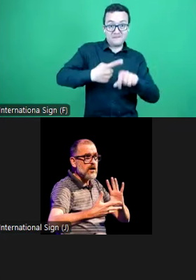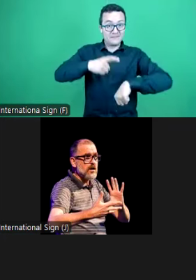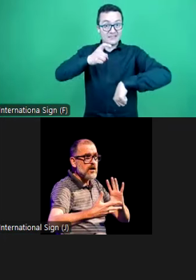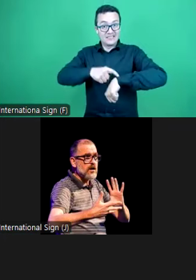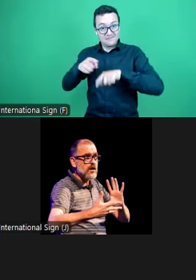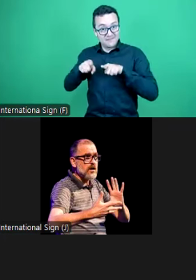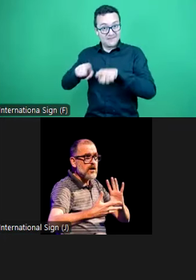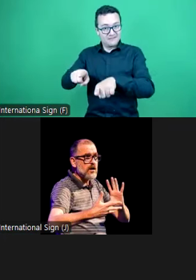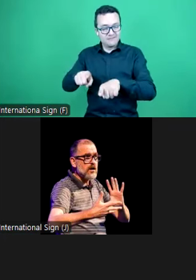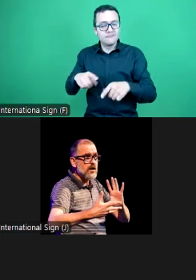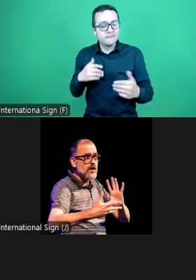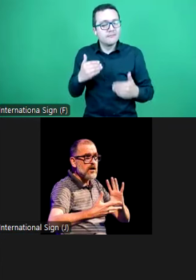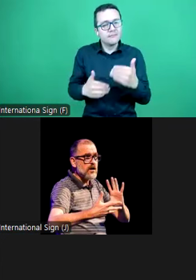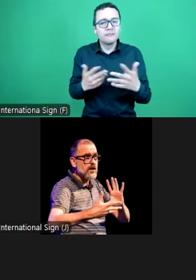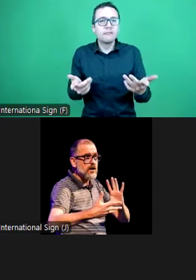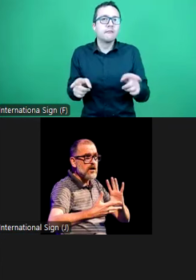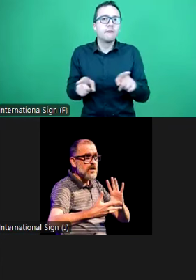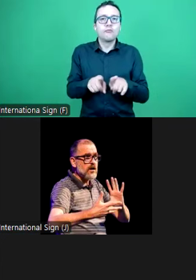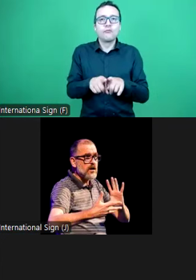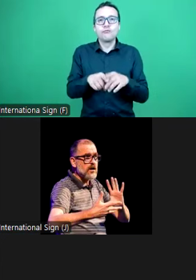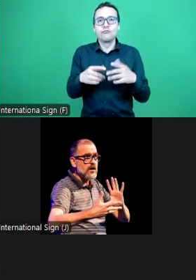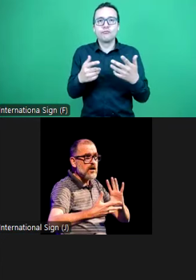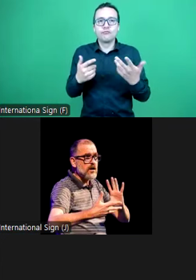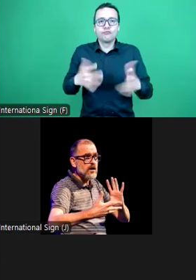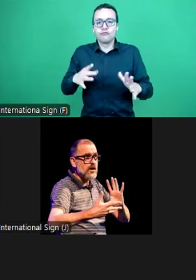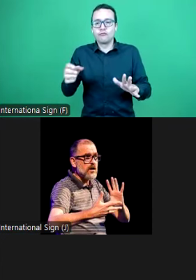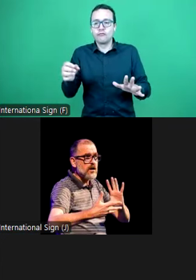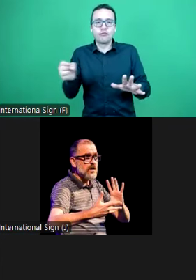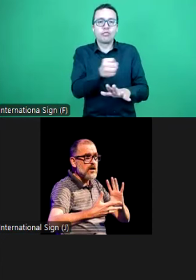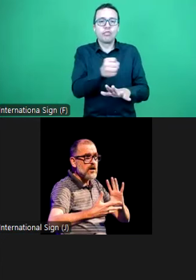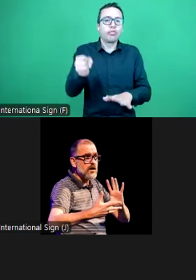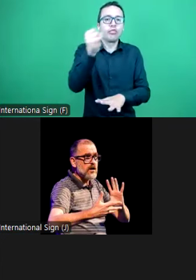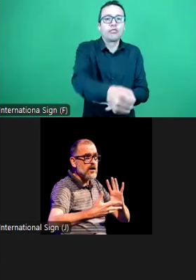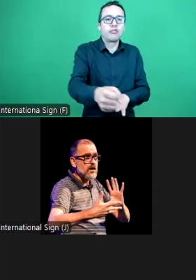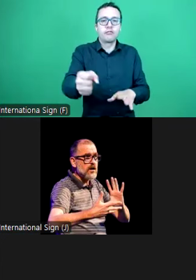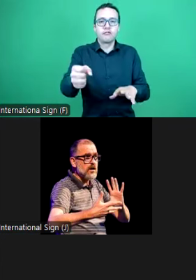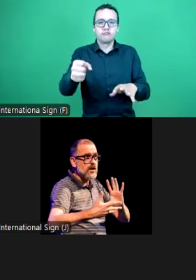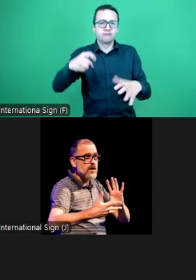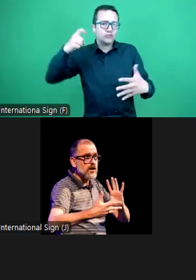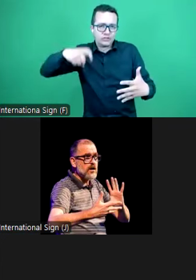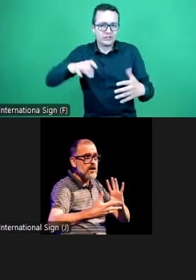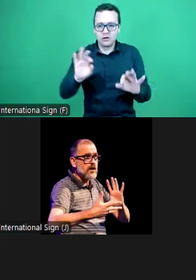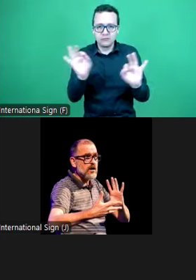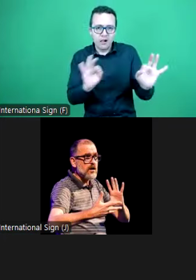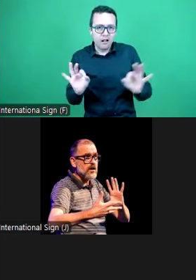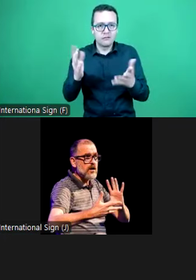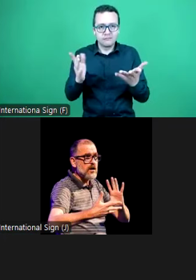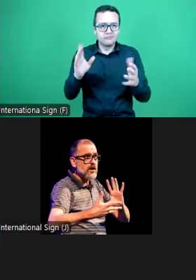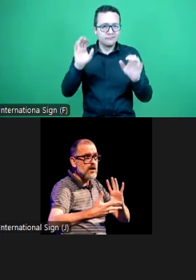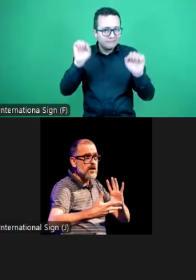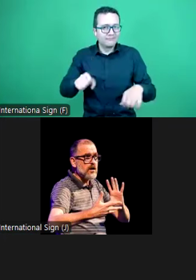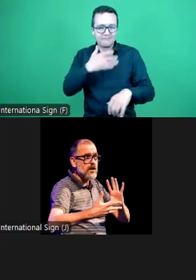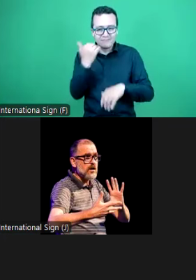áreas remotas, idosos, pacientes mais frágeis, e também com o advento de